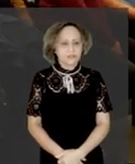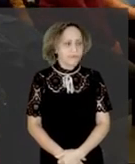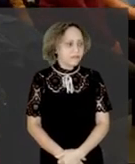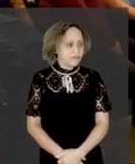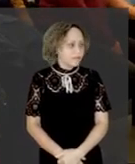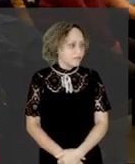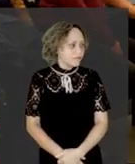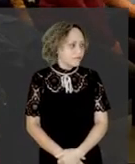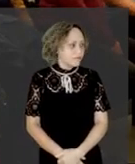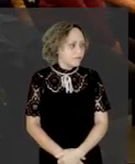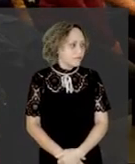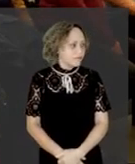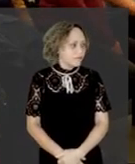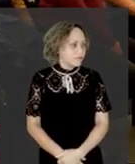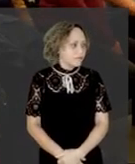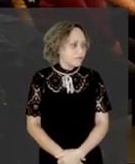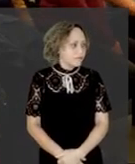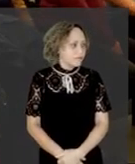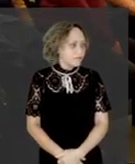Bom, vamos lá.